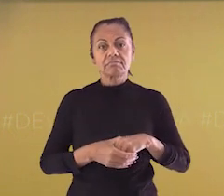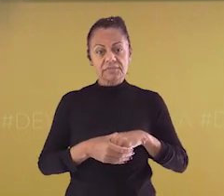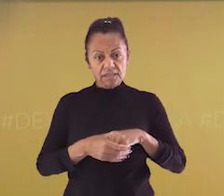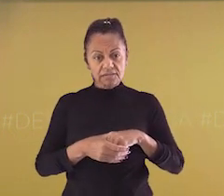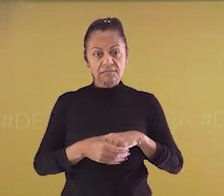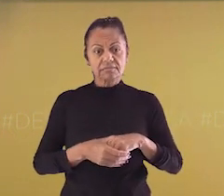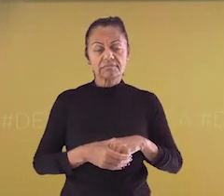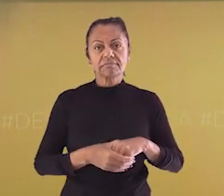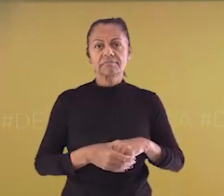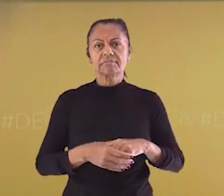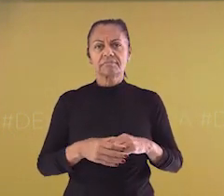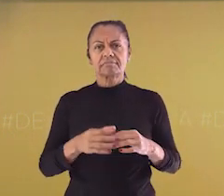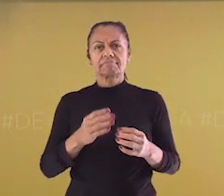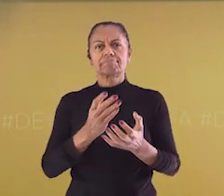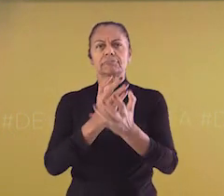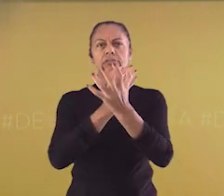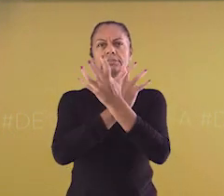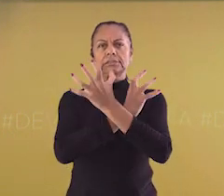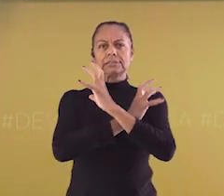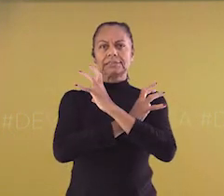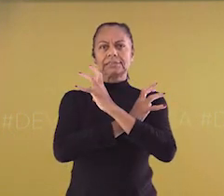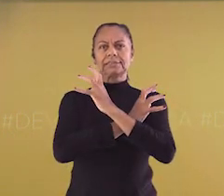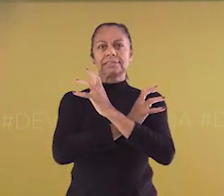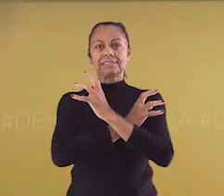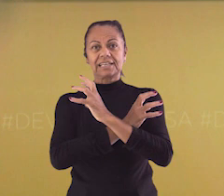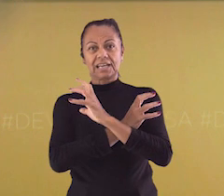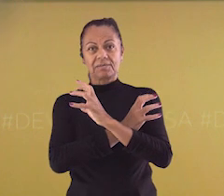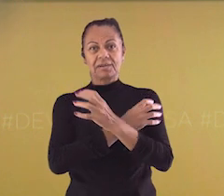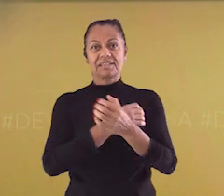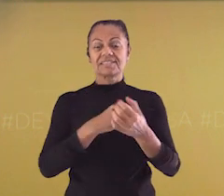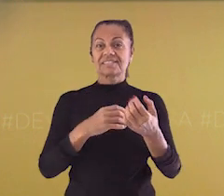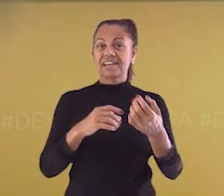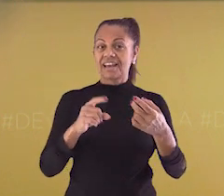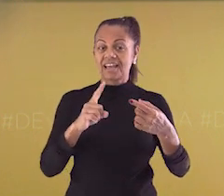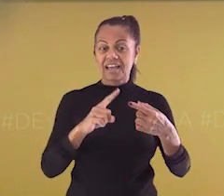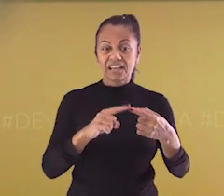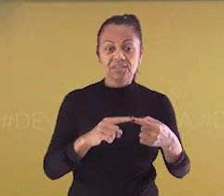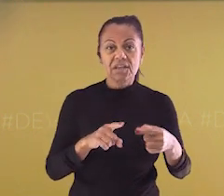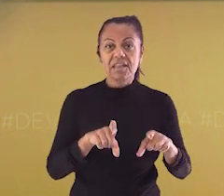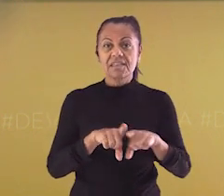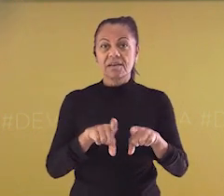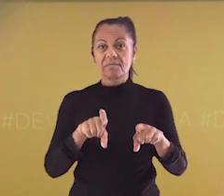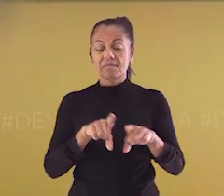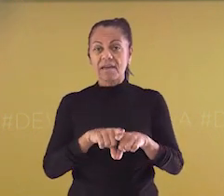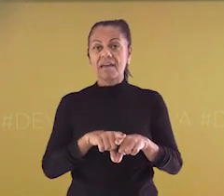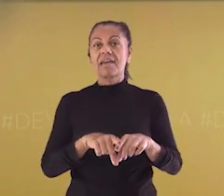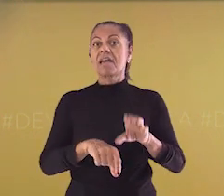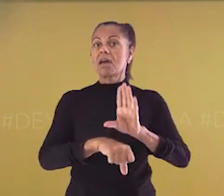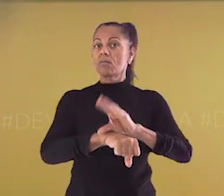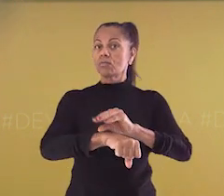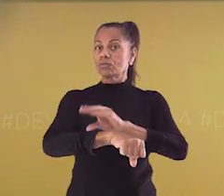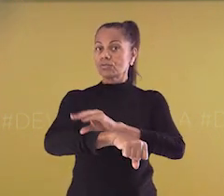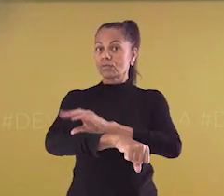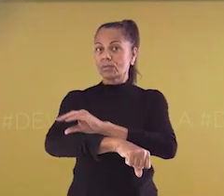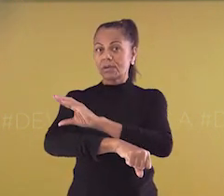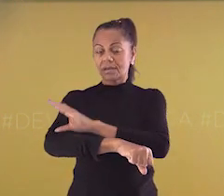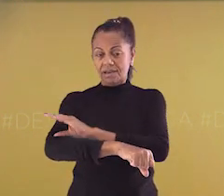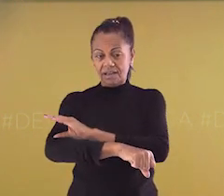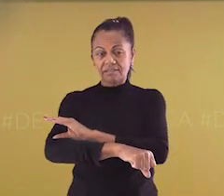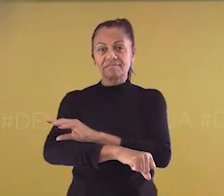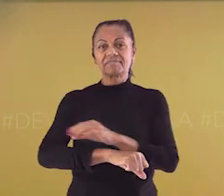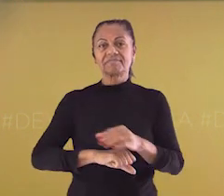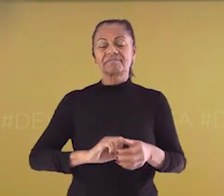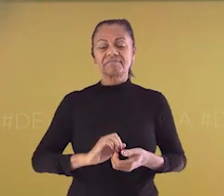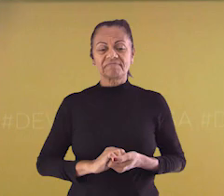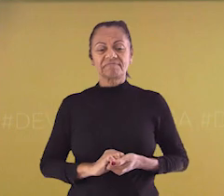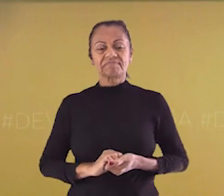sistema muscular, sob o comando do sistema nervoso. Nossa, professora, quantos sistemas? É isso que